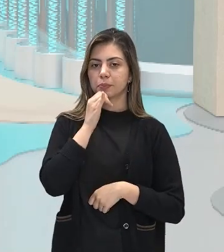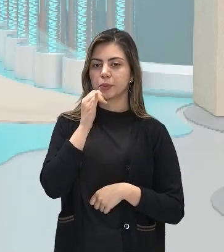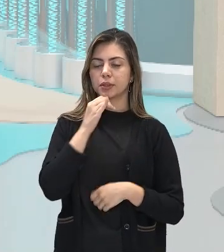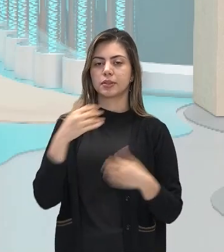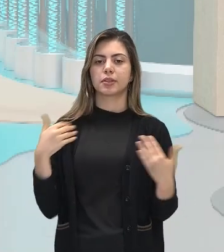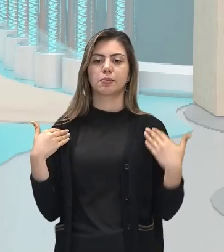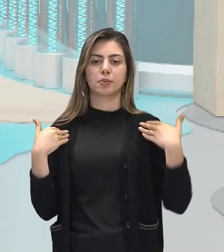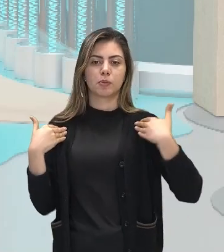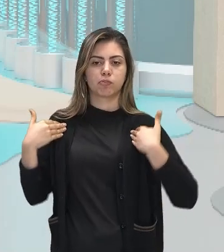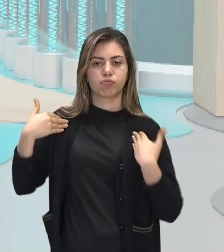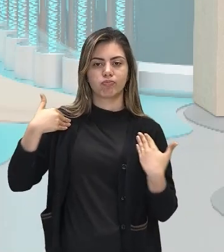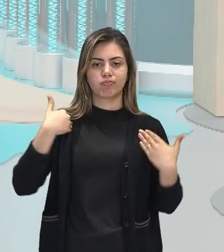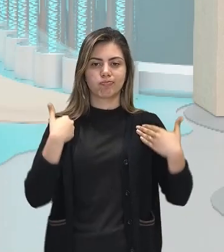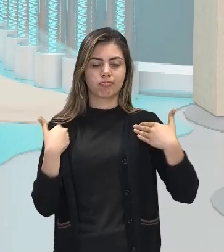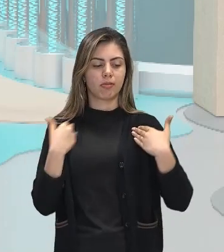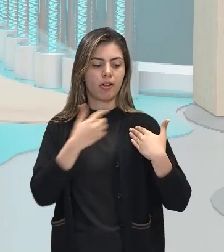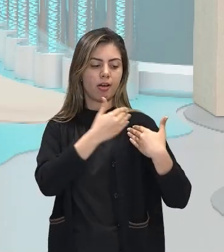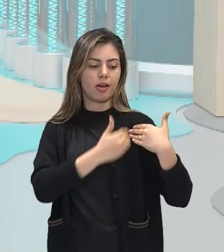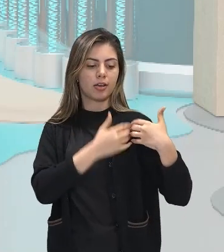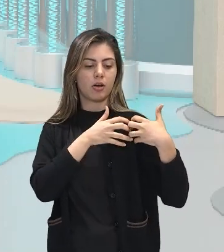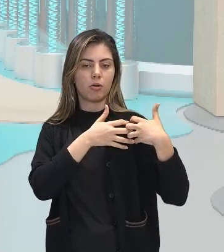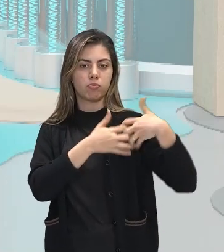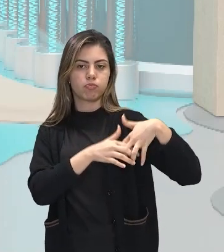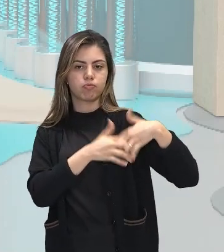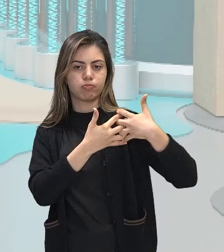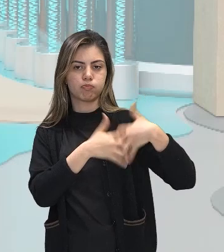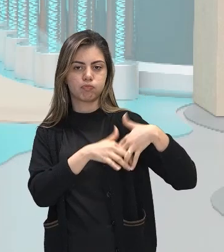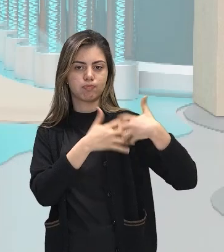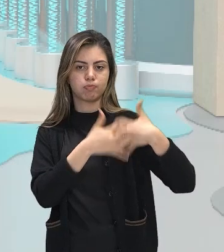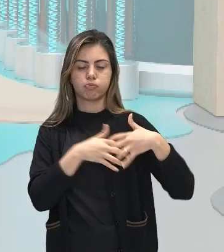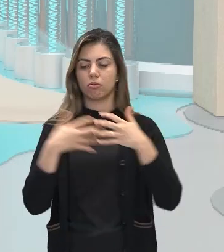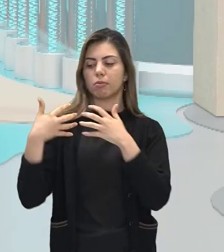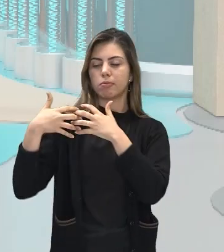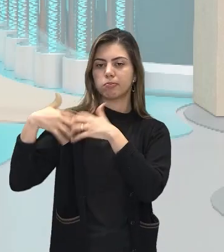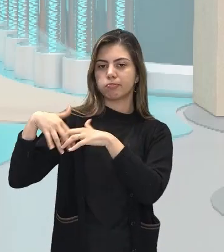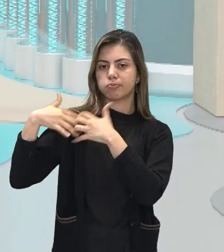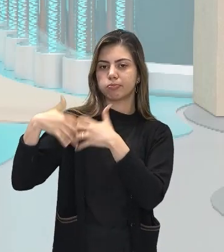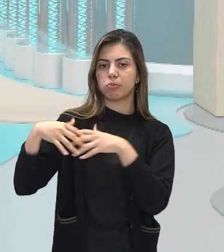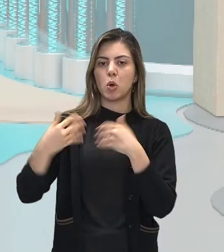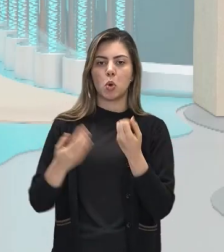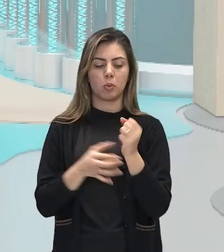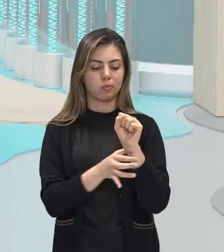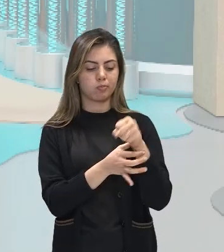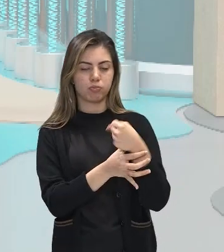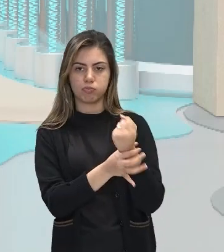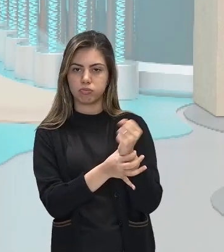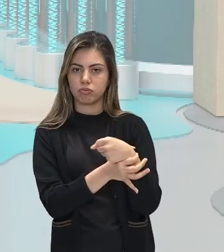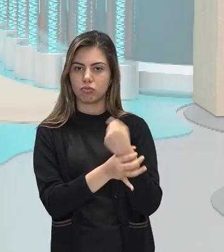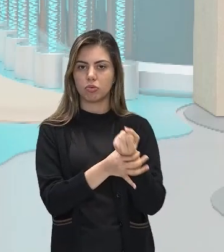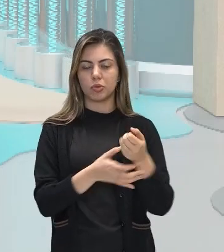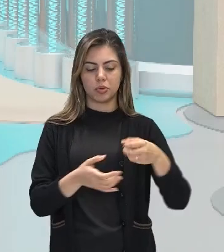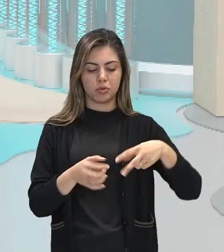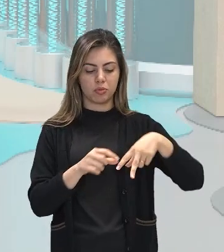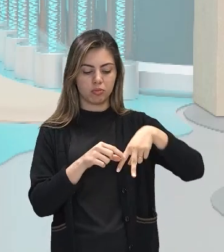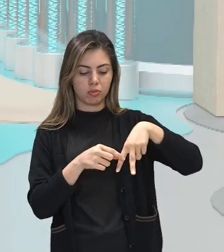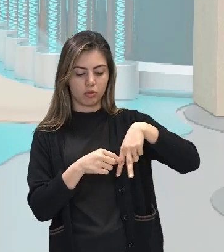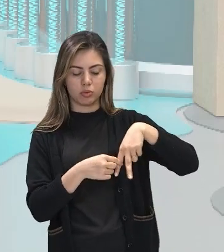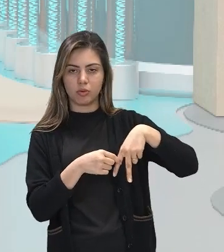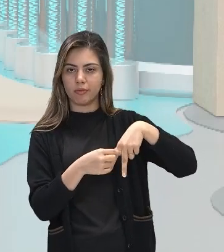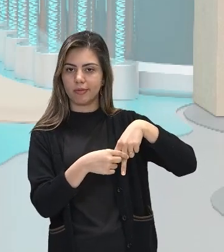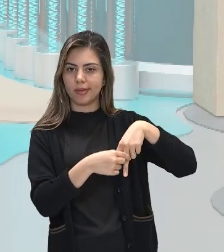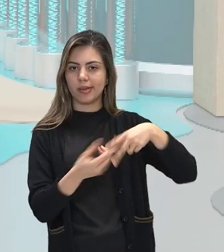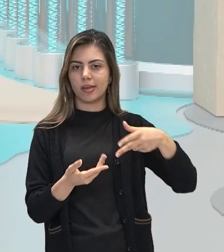parte móvel do nosso corpo, como os ombros, os punhos, cotovelos, joelhos e até na região do